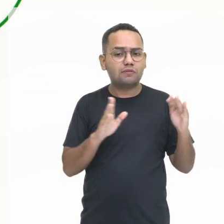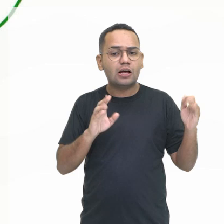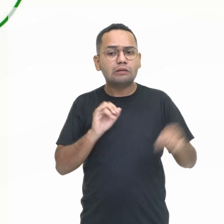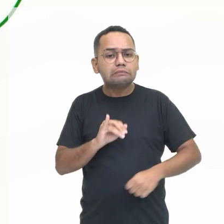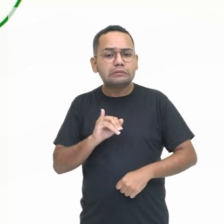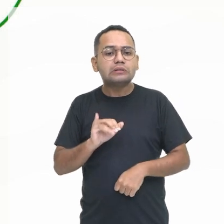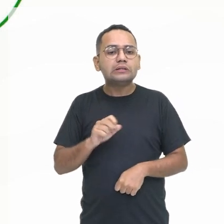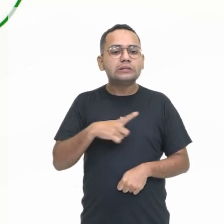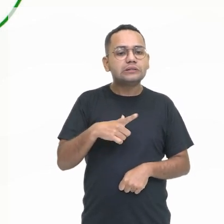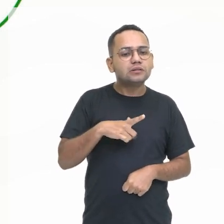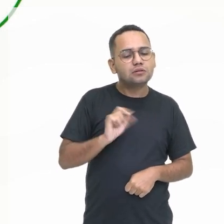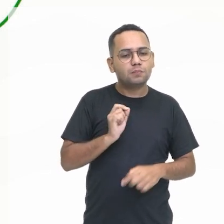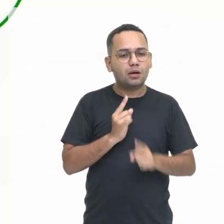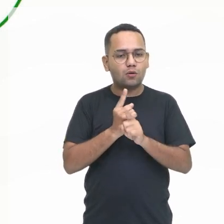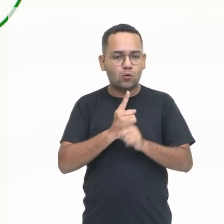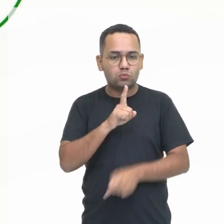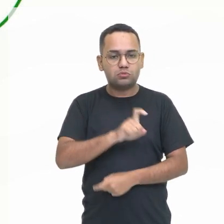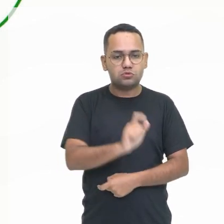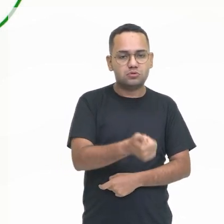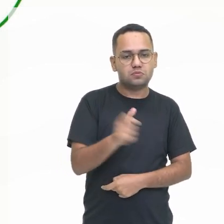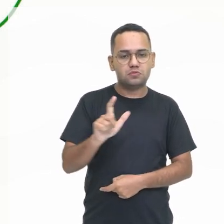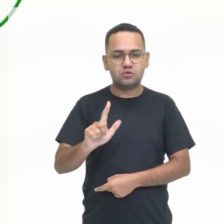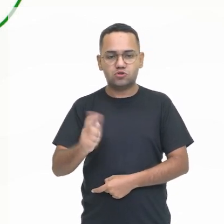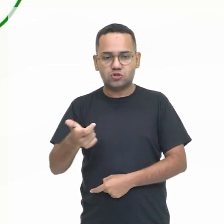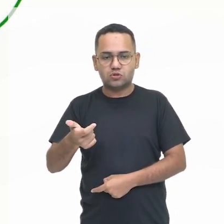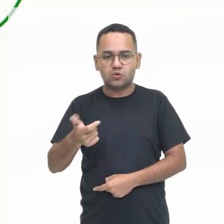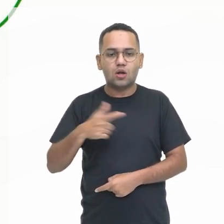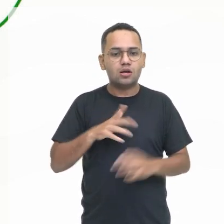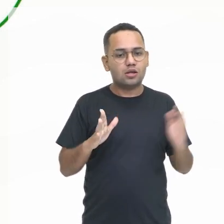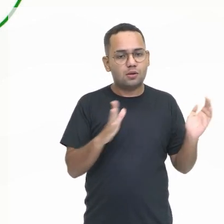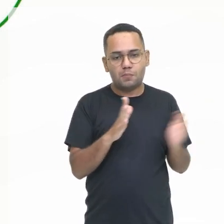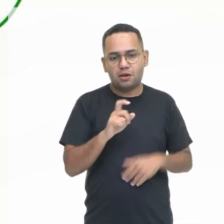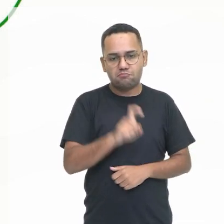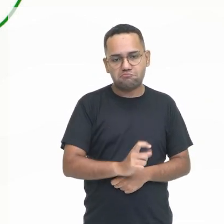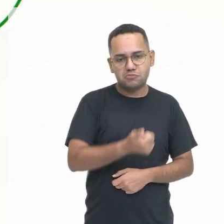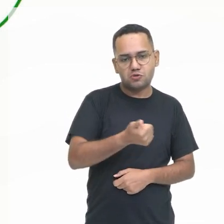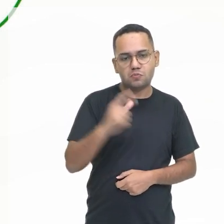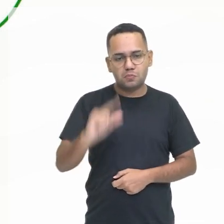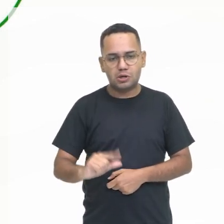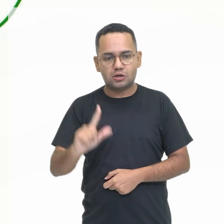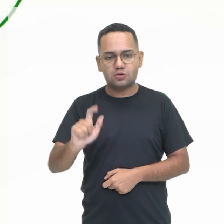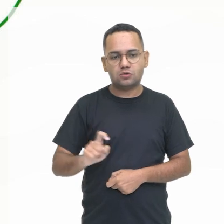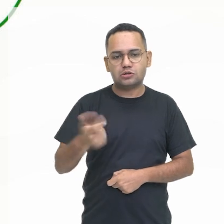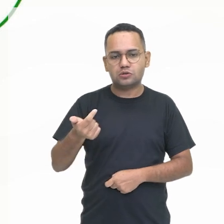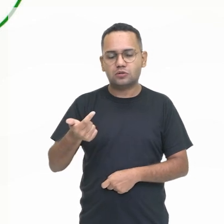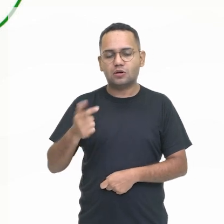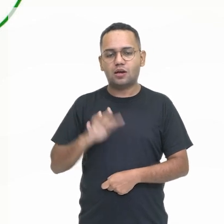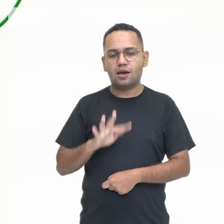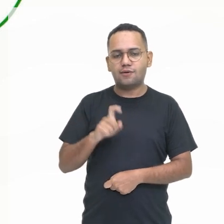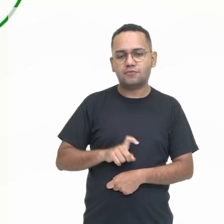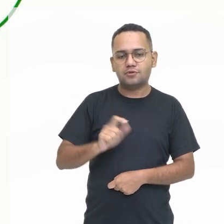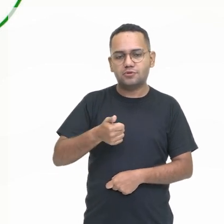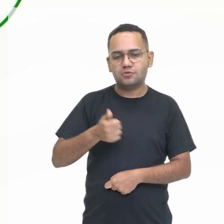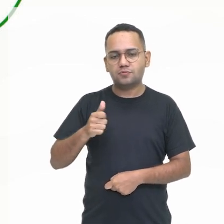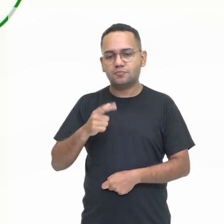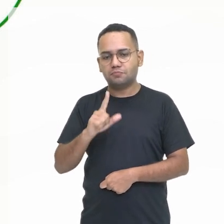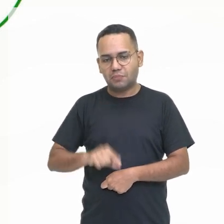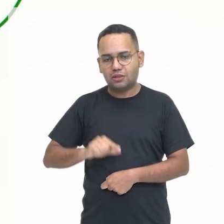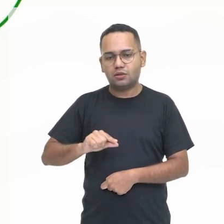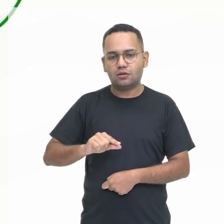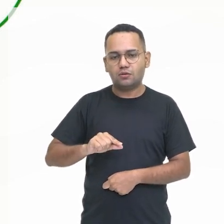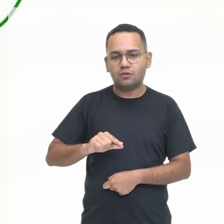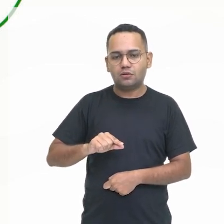somente se para quaisquer valores de x1 e x2, nesse intervalo com x1 menor do que x2, tem-se f de